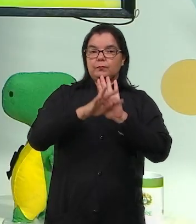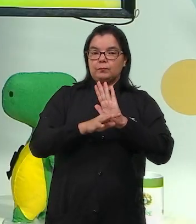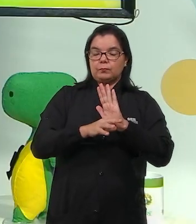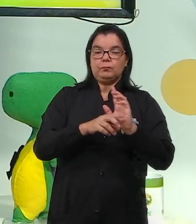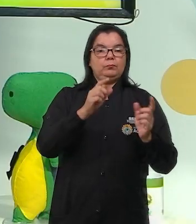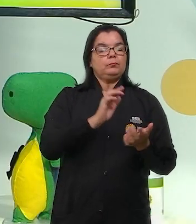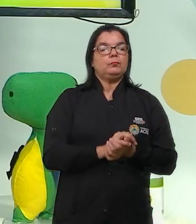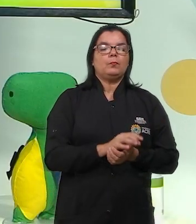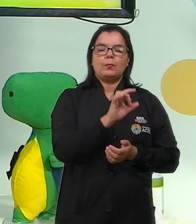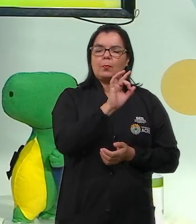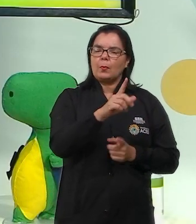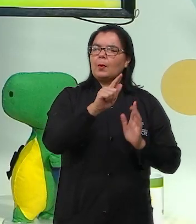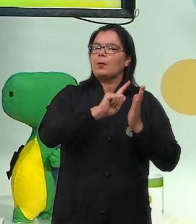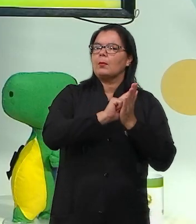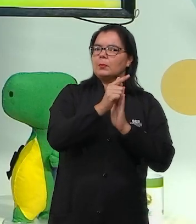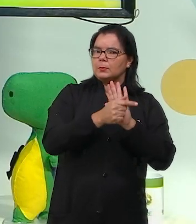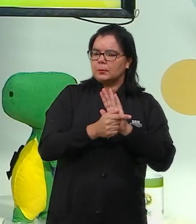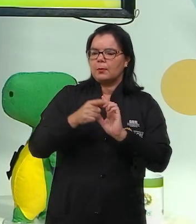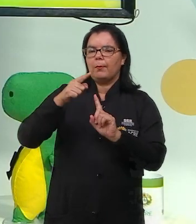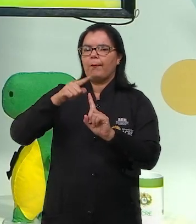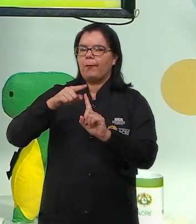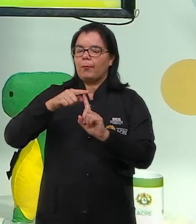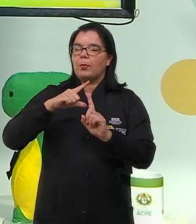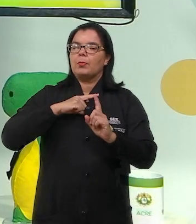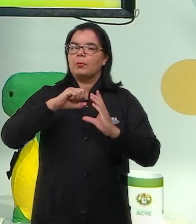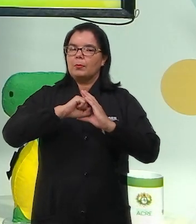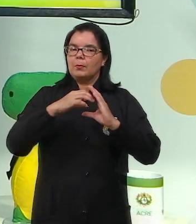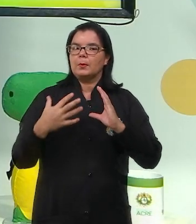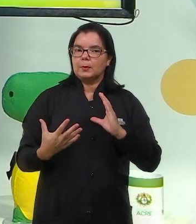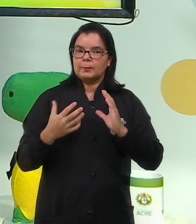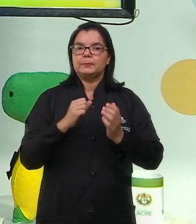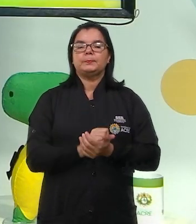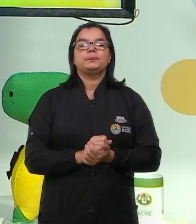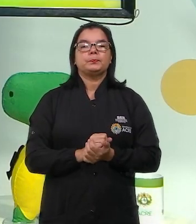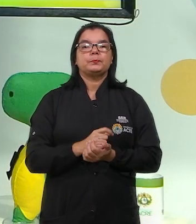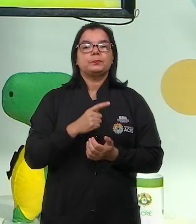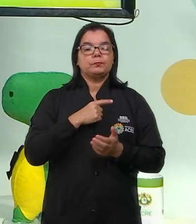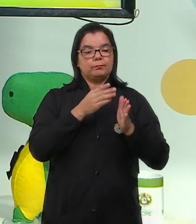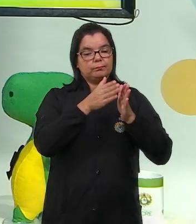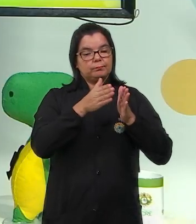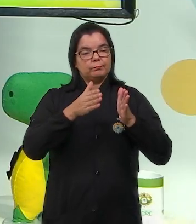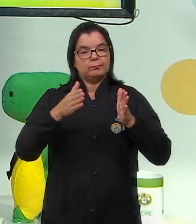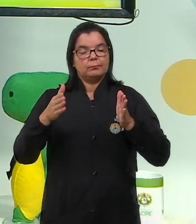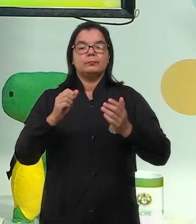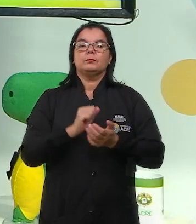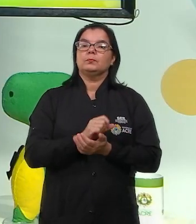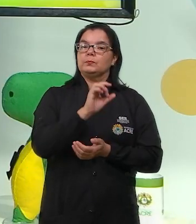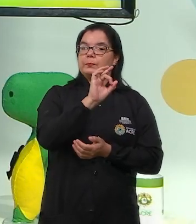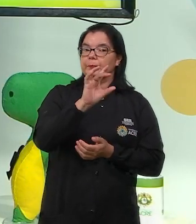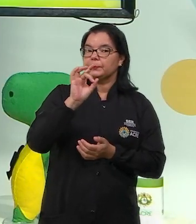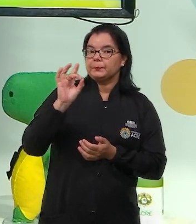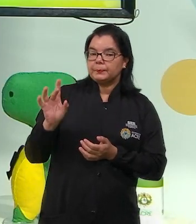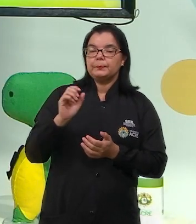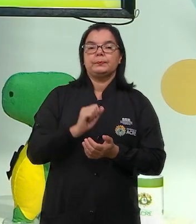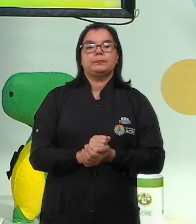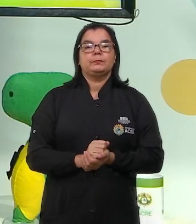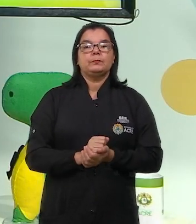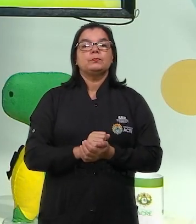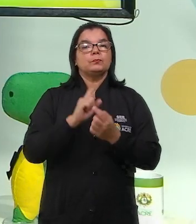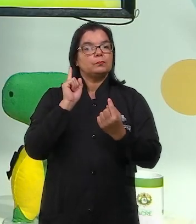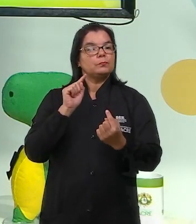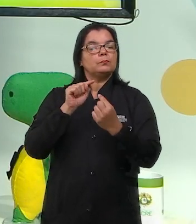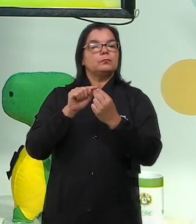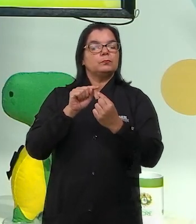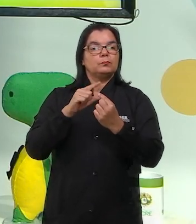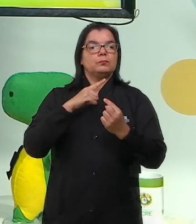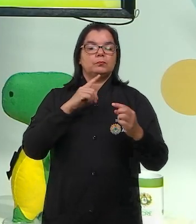cada tipologia tem as suas características, tem o seu padrão. Então, cada intenção dessa vai